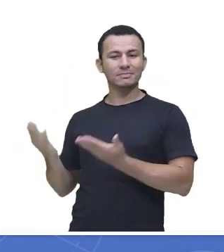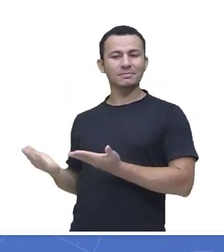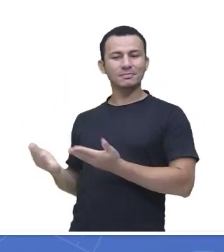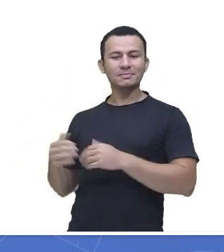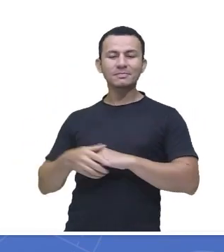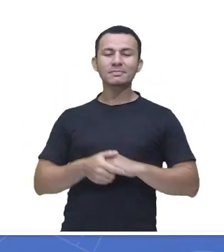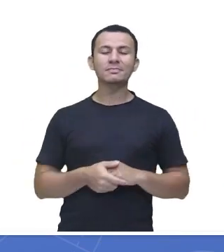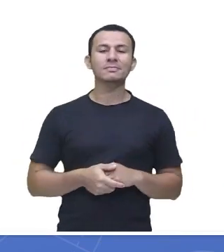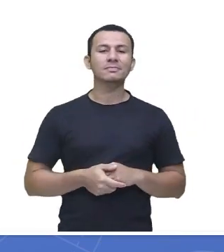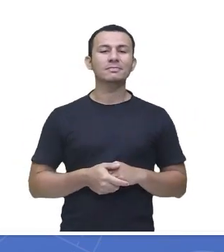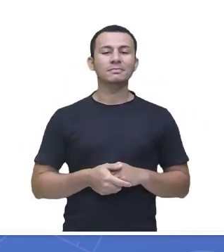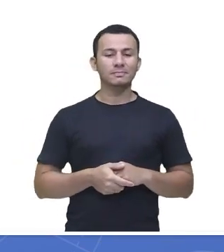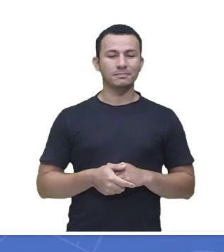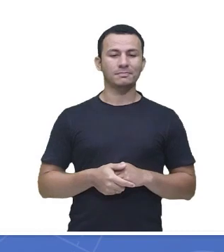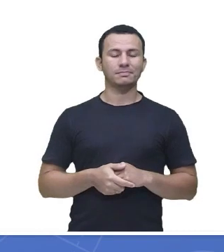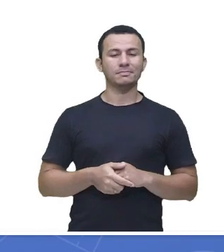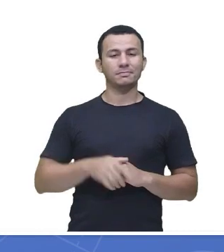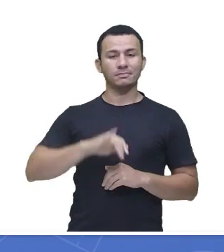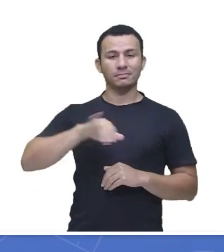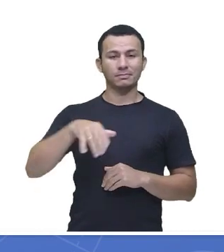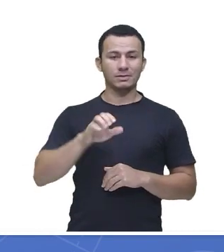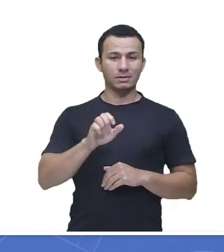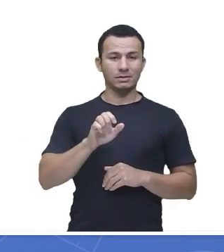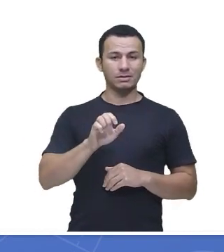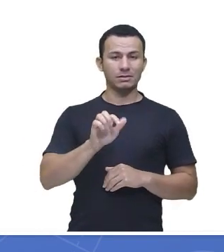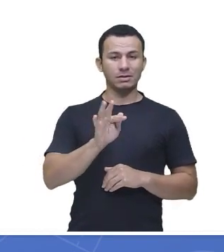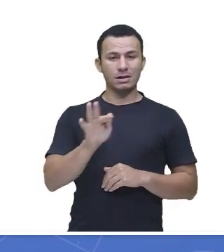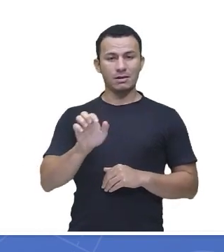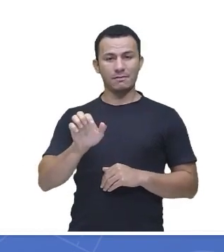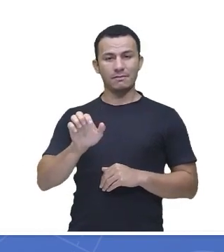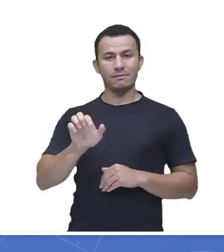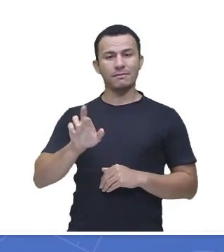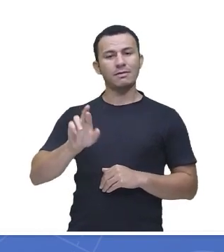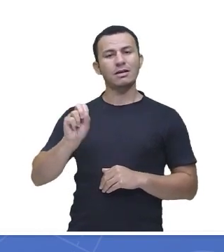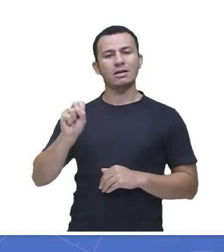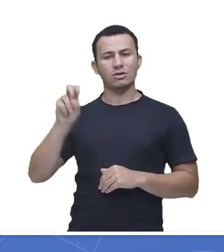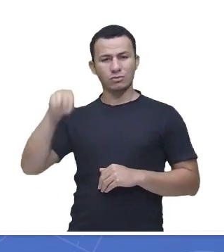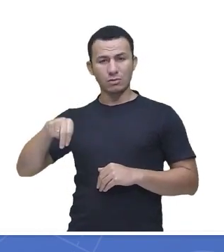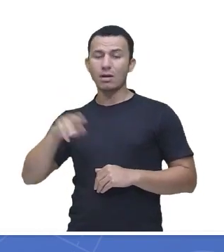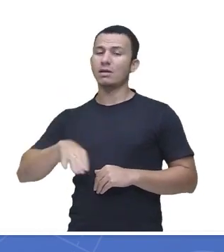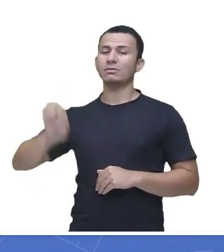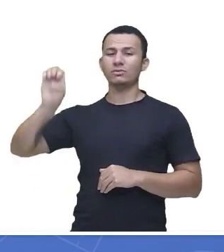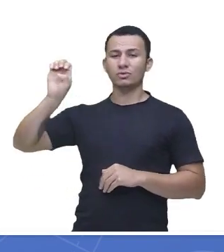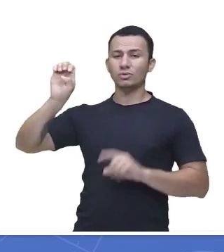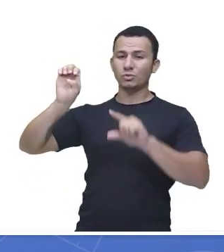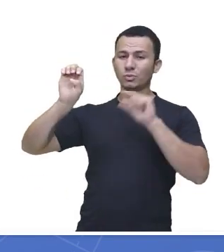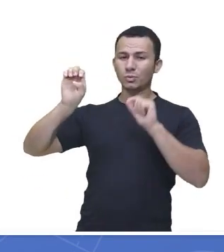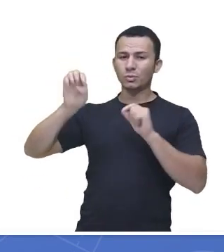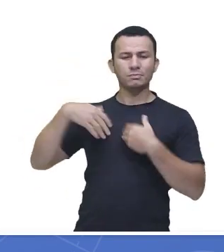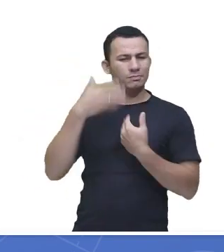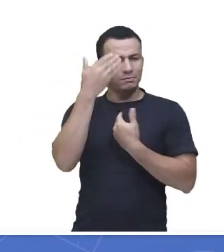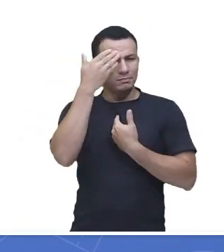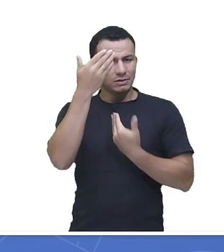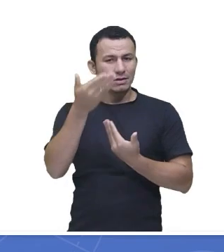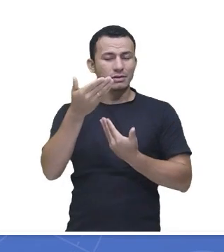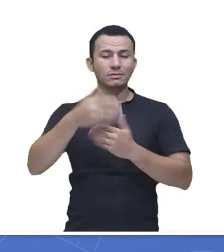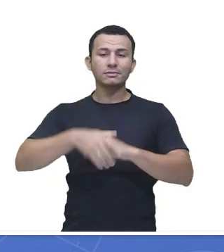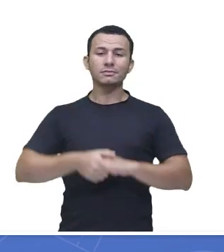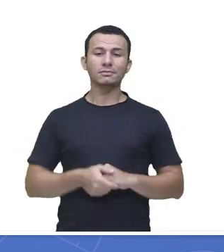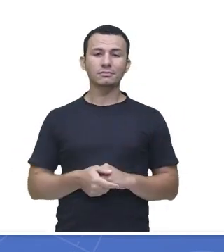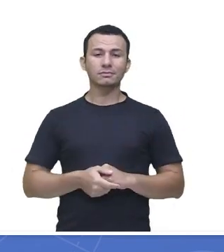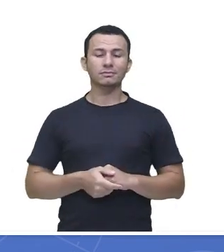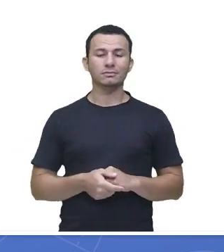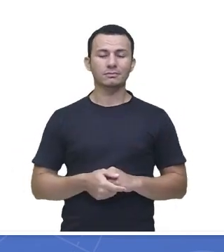Então, o Jefferson disse que nessa primeira questão devemos marcar a alternativa E. Muito obrigada pela sua participação,